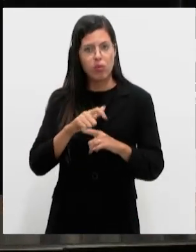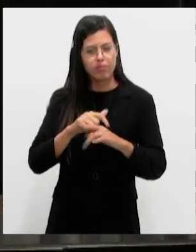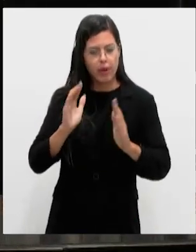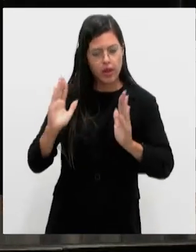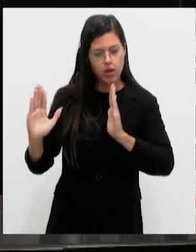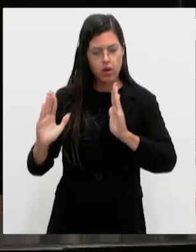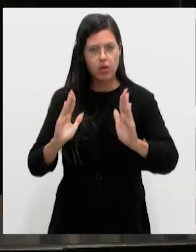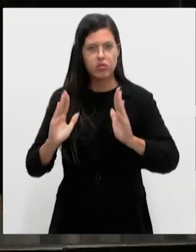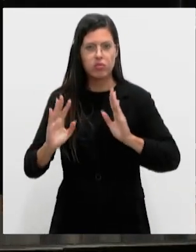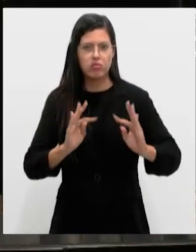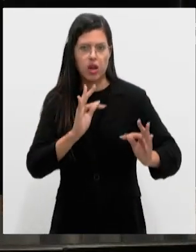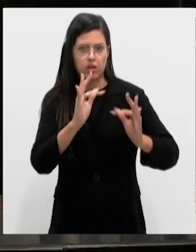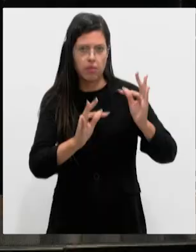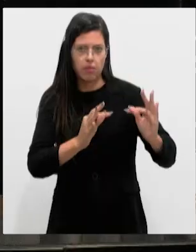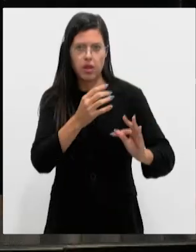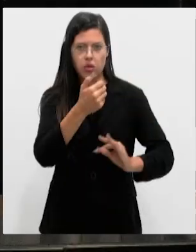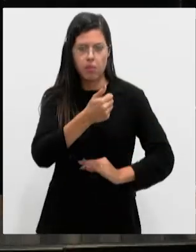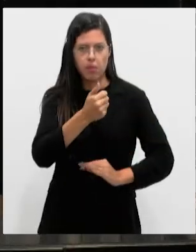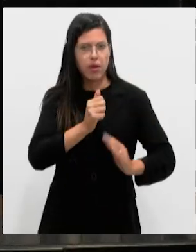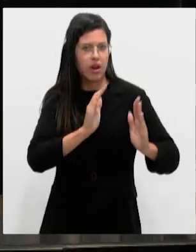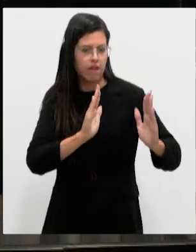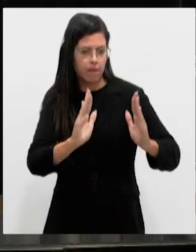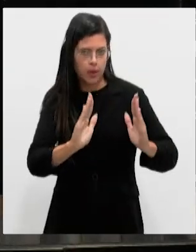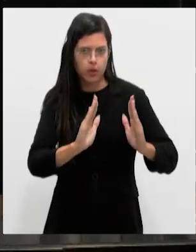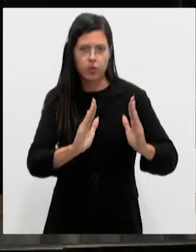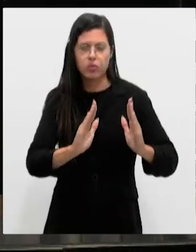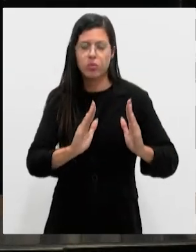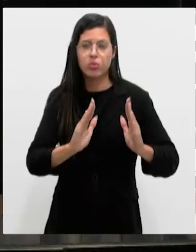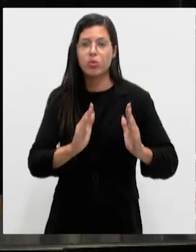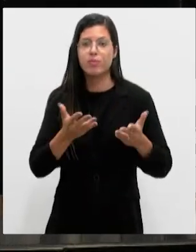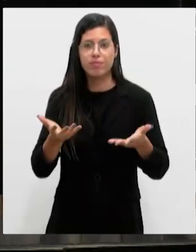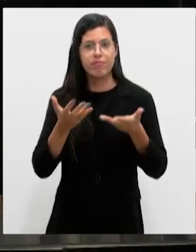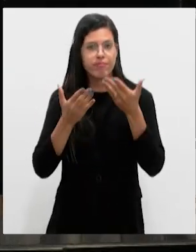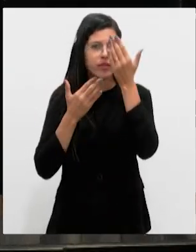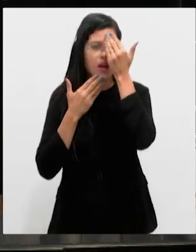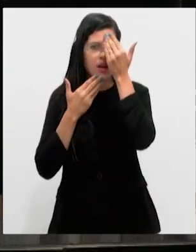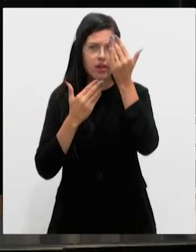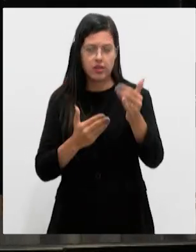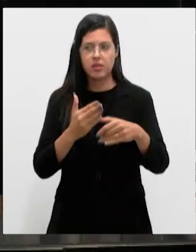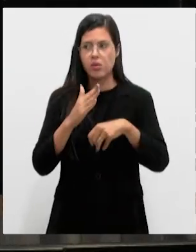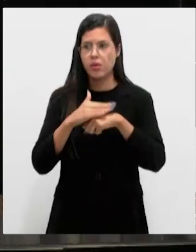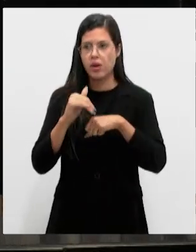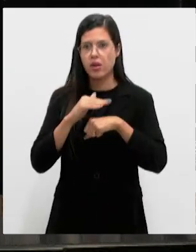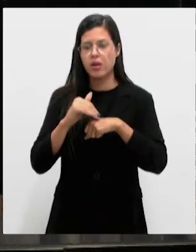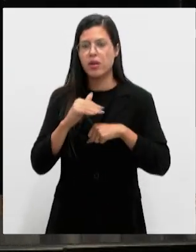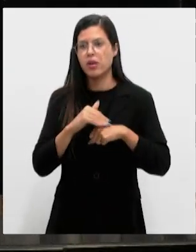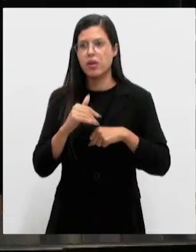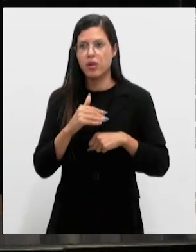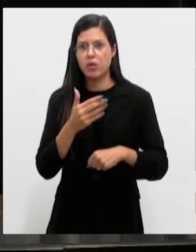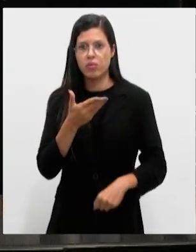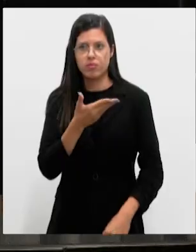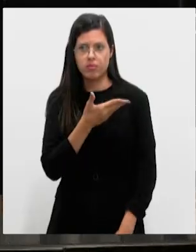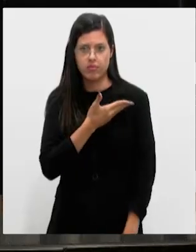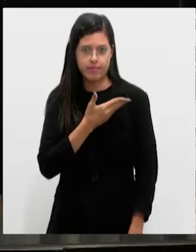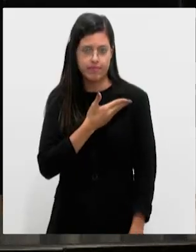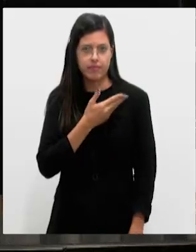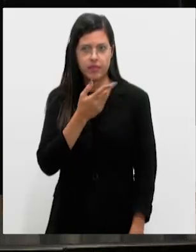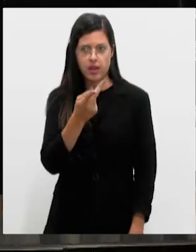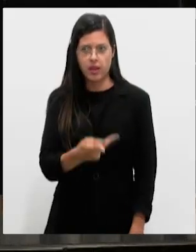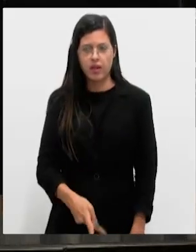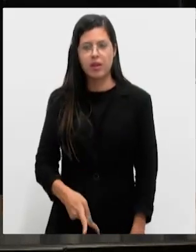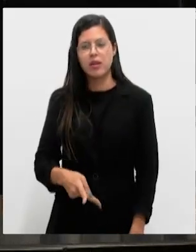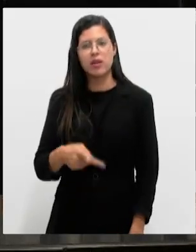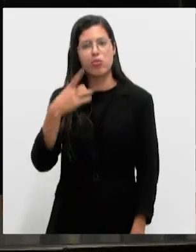tratamento da primeira fase, que é a fase da quimioterapia. Então, eu queria agradecer o carinho dos meus colegas aqui da casa, dos deputados que